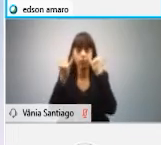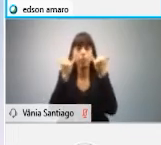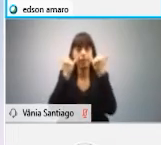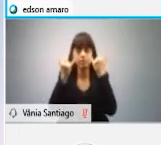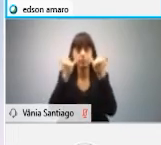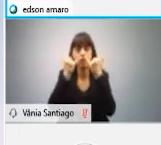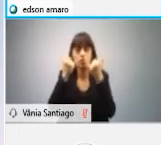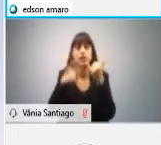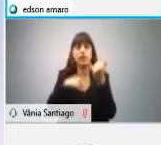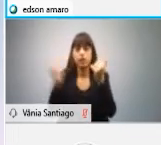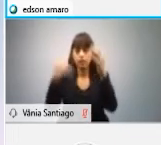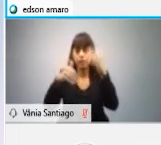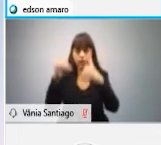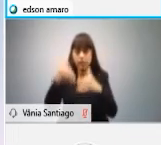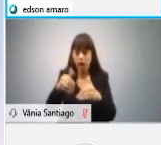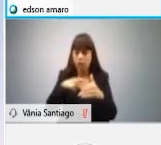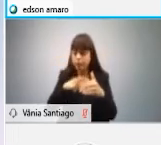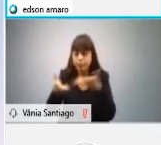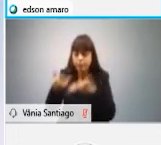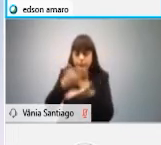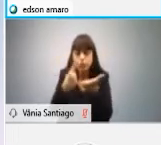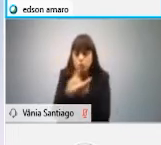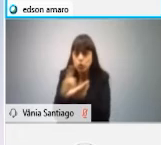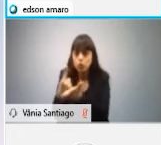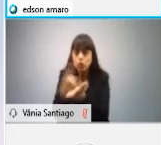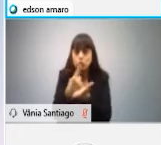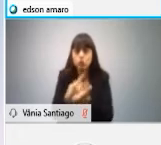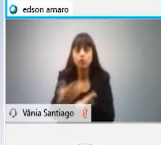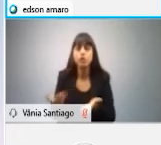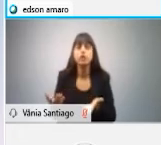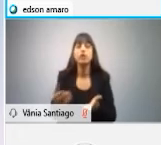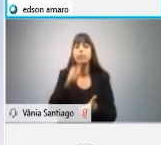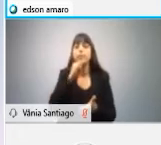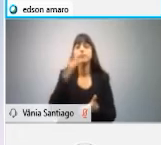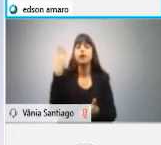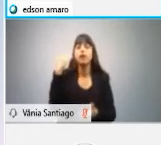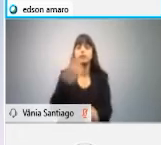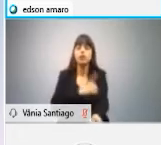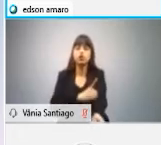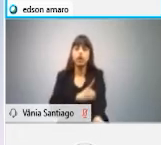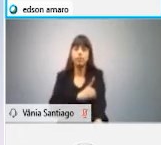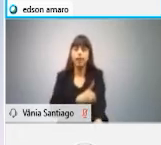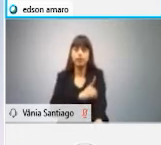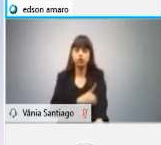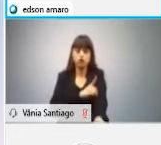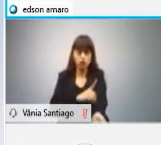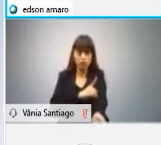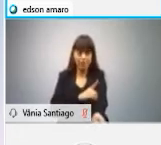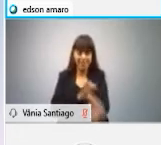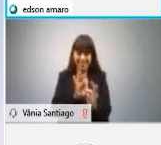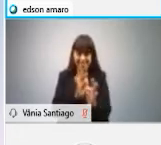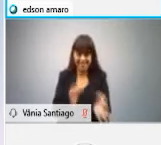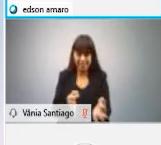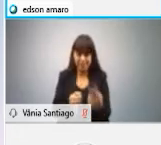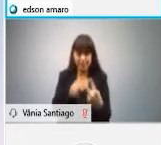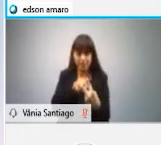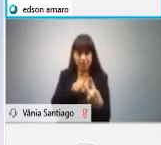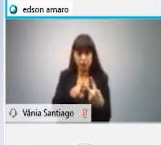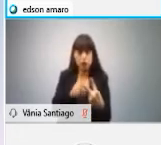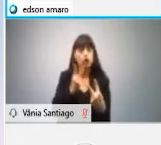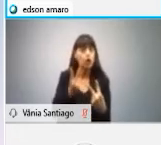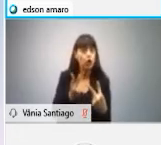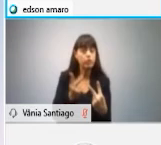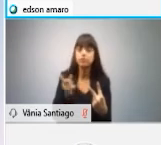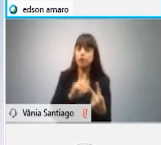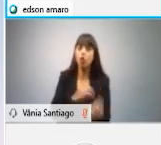Isso significa que as doenças simples que nós tínhamos, como, por exemplo, diabetes, hoje elas são múltiplas. Não existem mais 2 tipos de diabetes, existem vários tipos